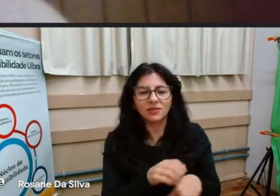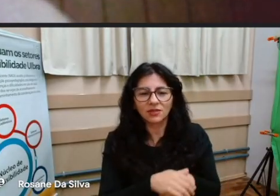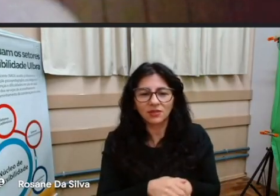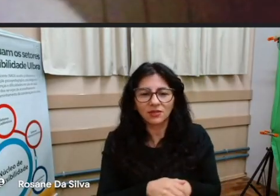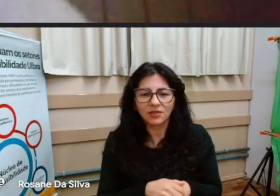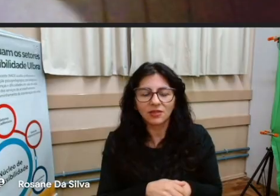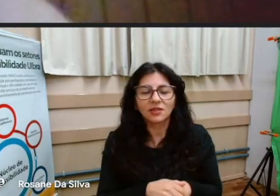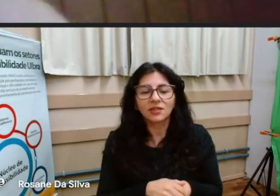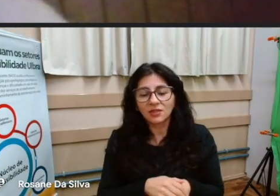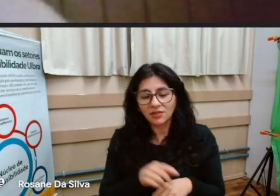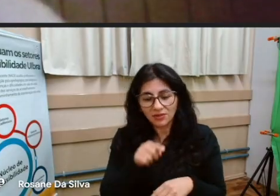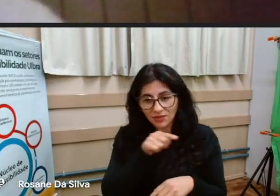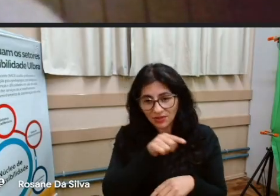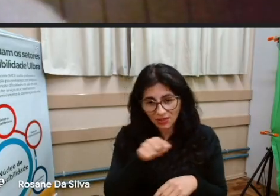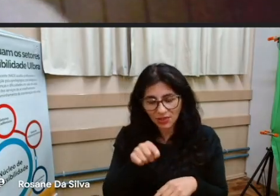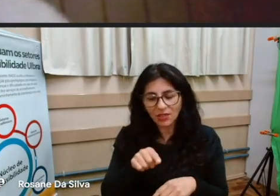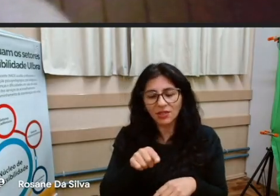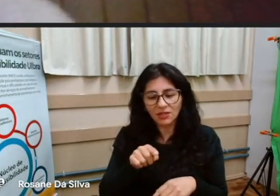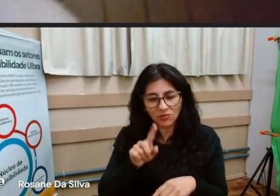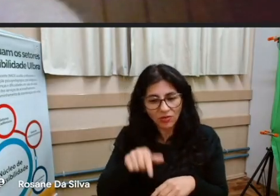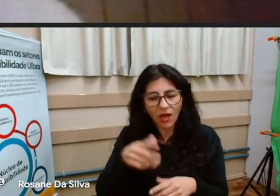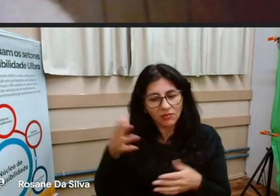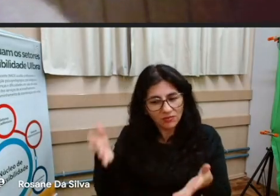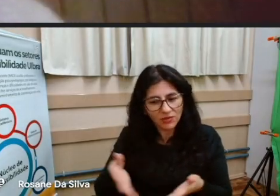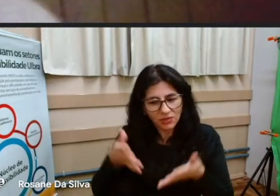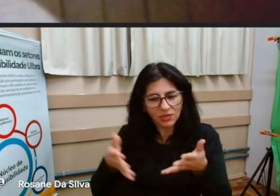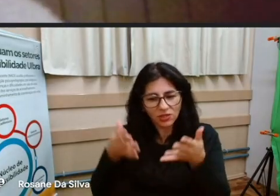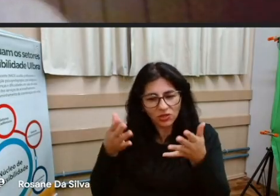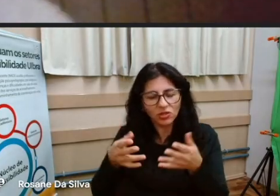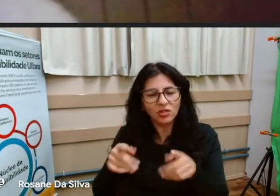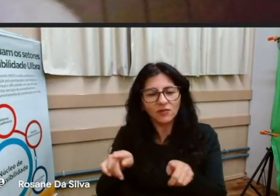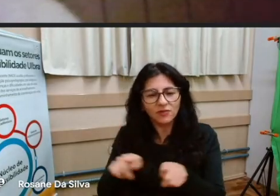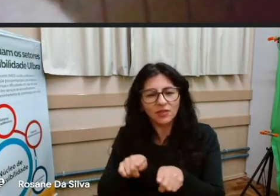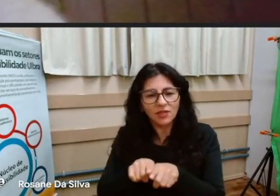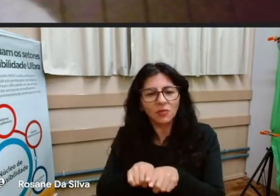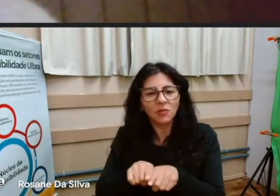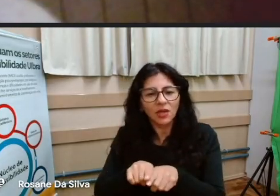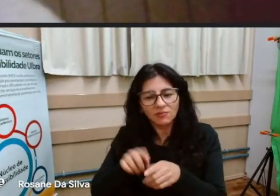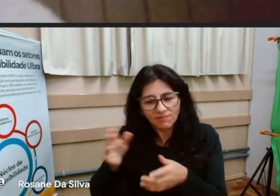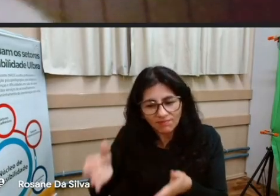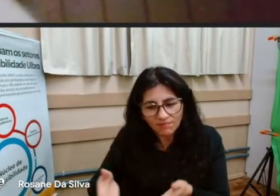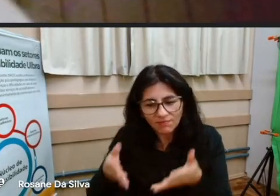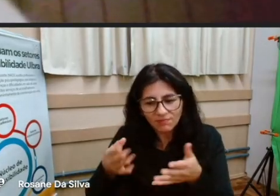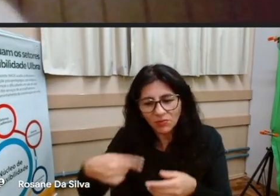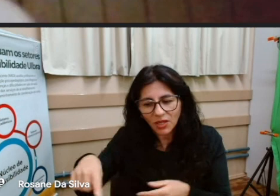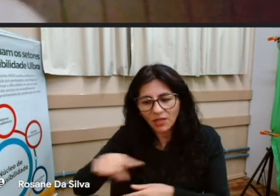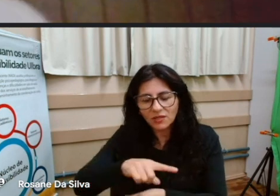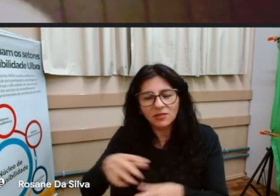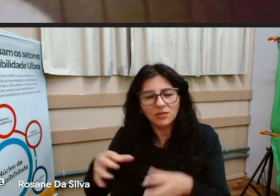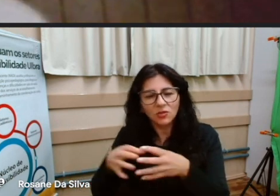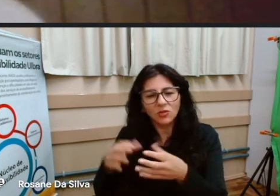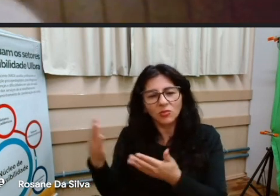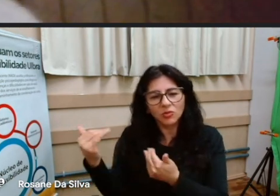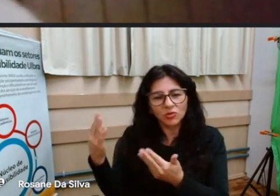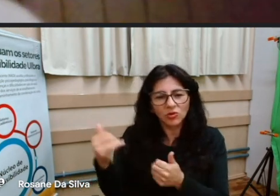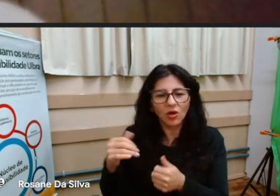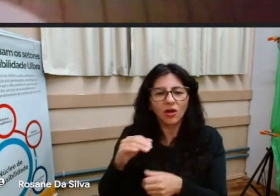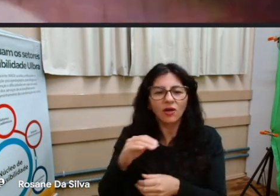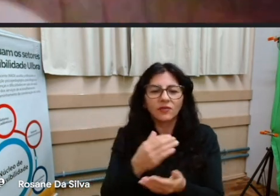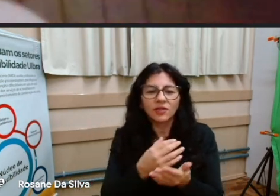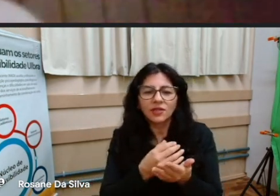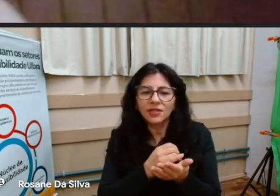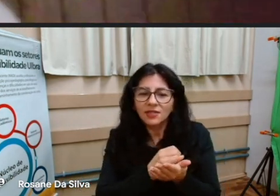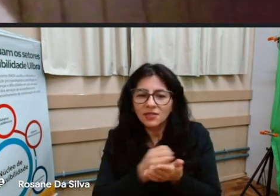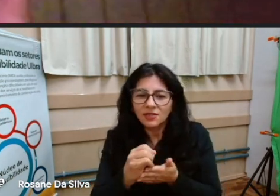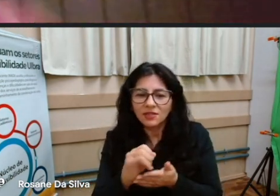de de incentivo né e de inspiração para essa turma jovem que tá aí na iniciação científica ou